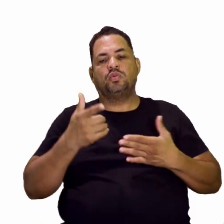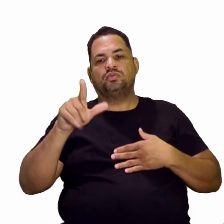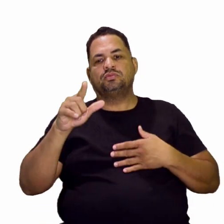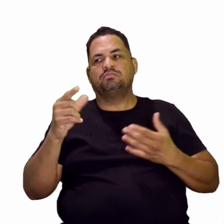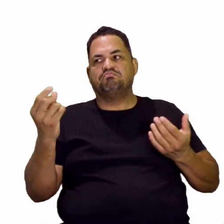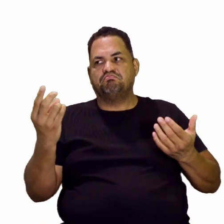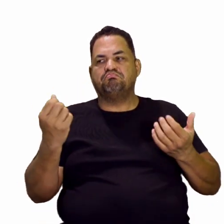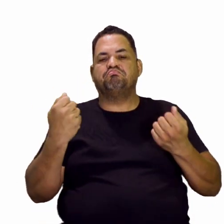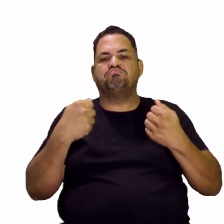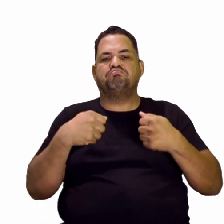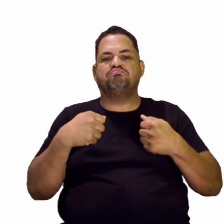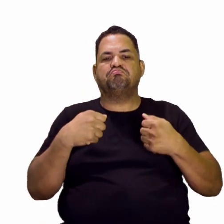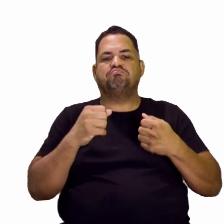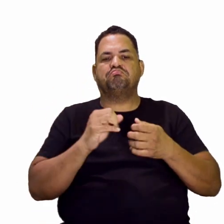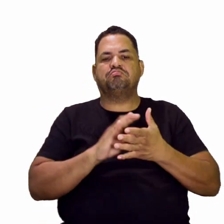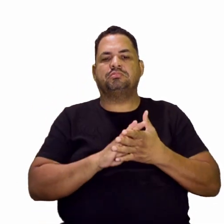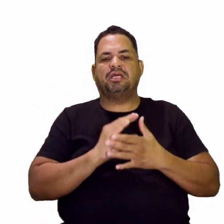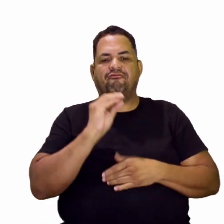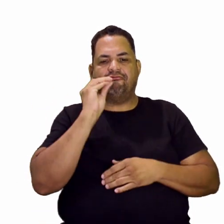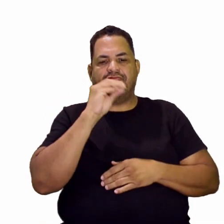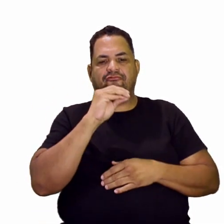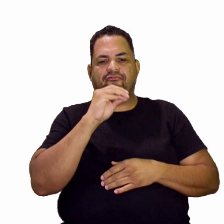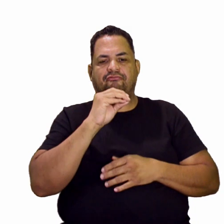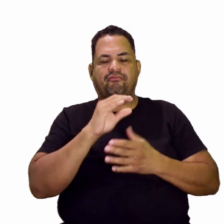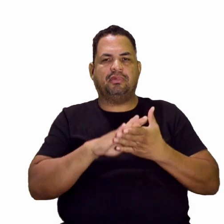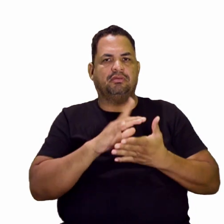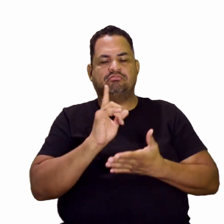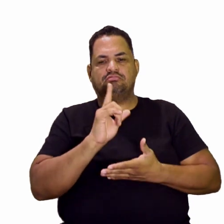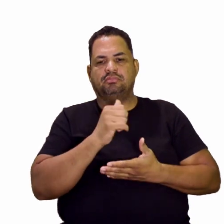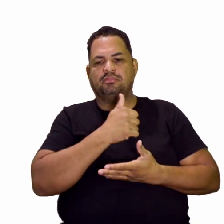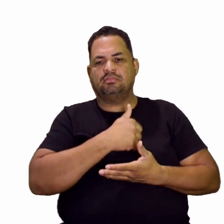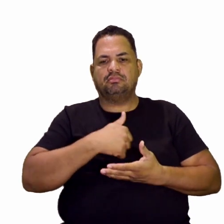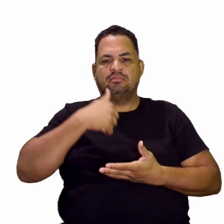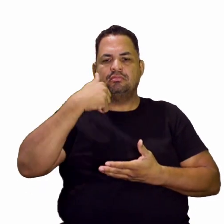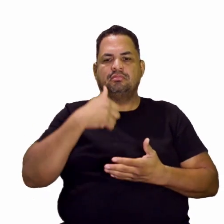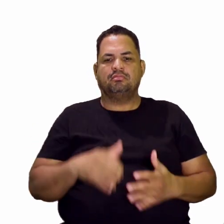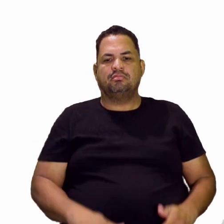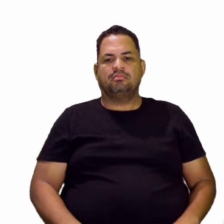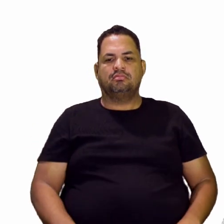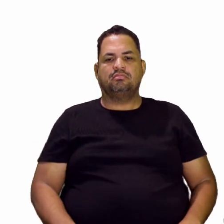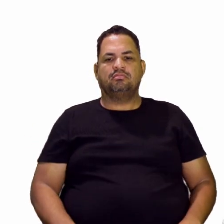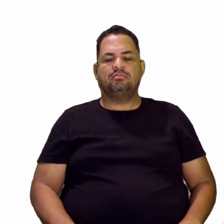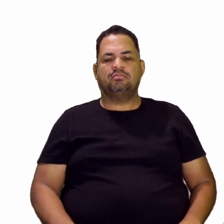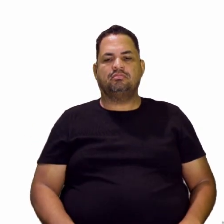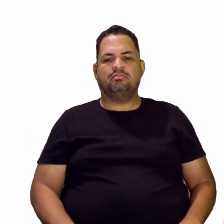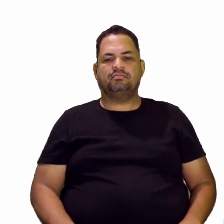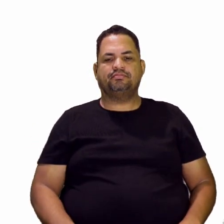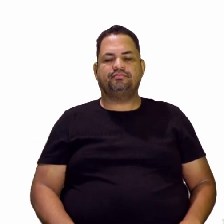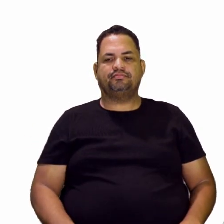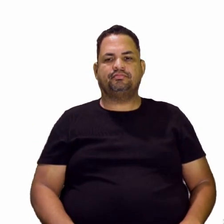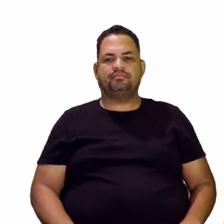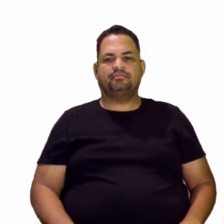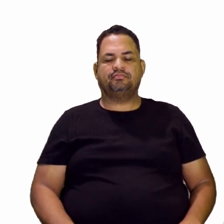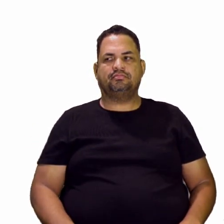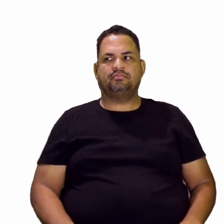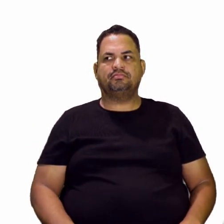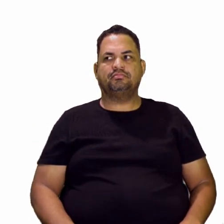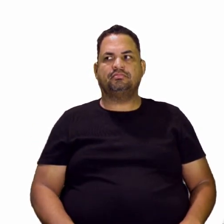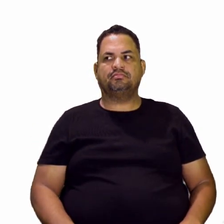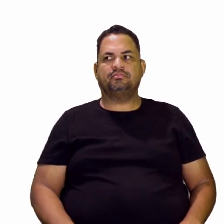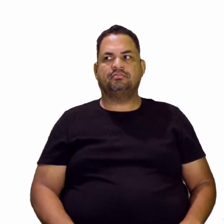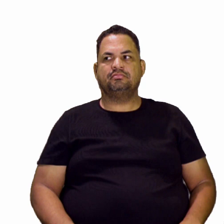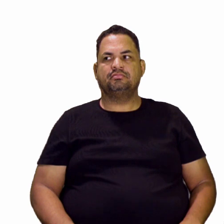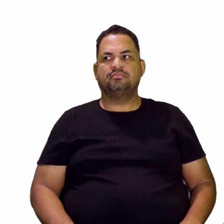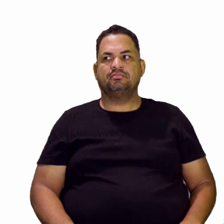fragilizados a não melhorar, digamos assim, né? Vão estar mais suscetíveis a não melhorar com o remédio,